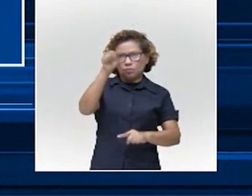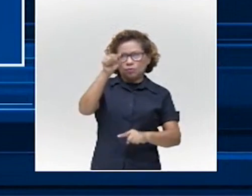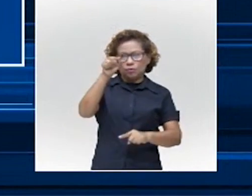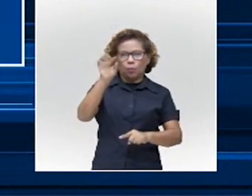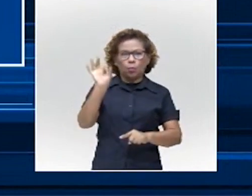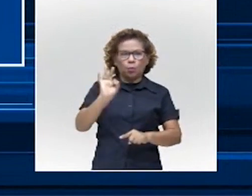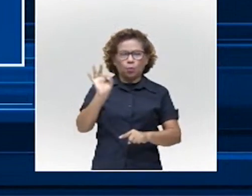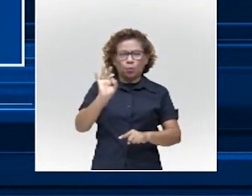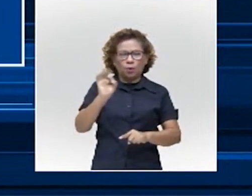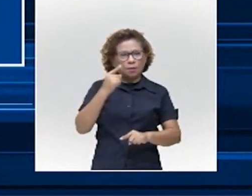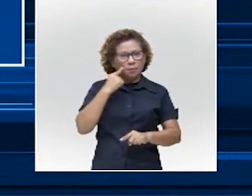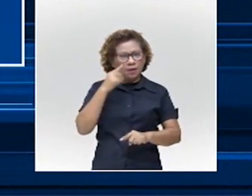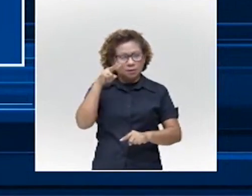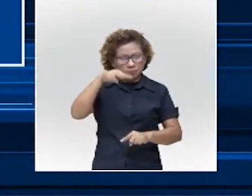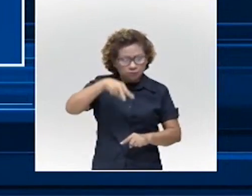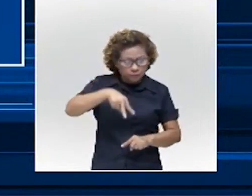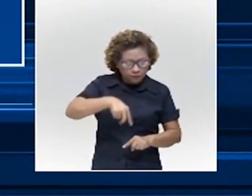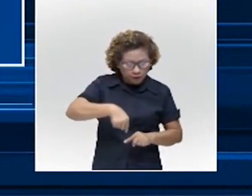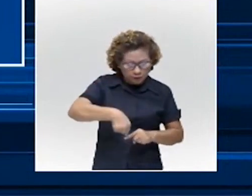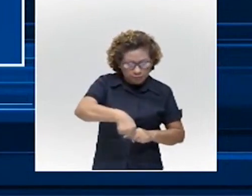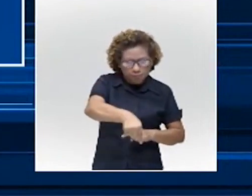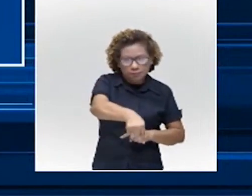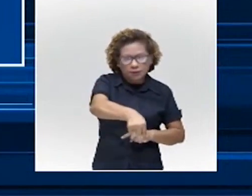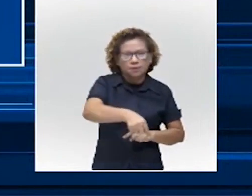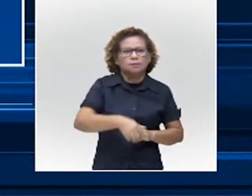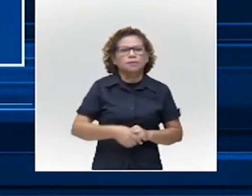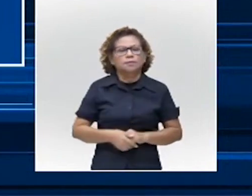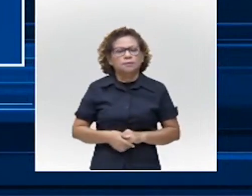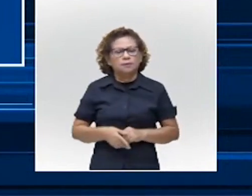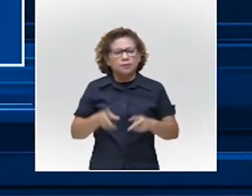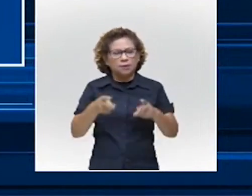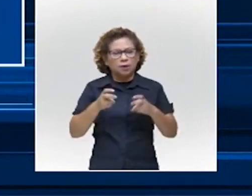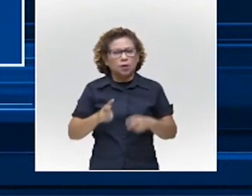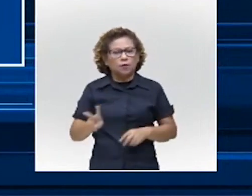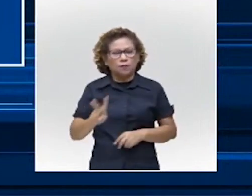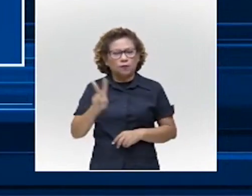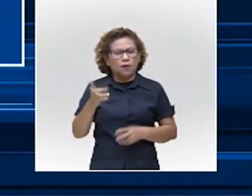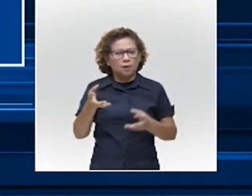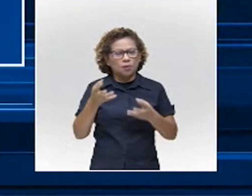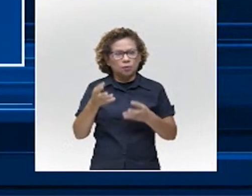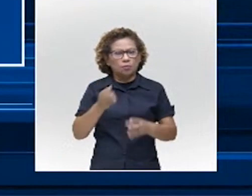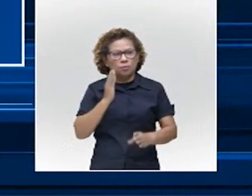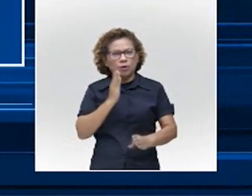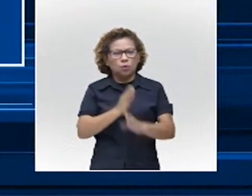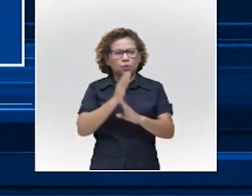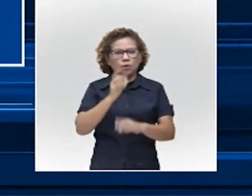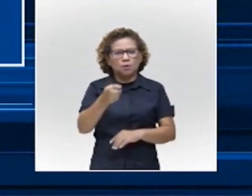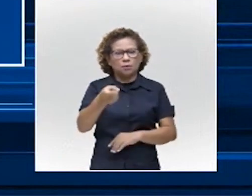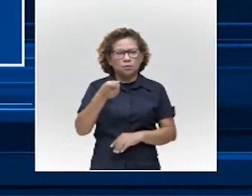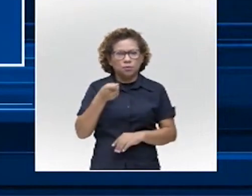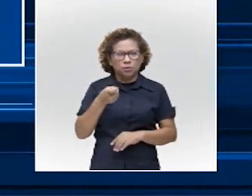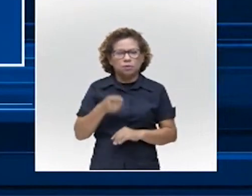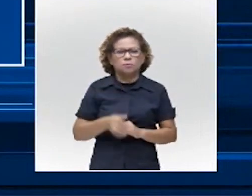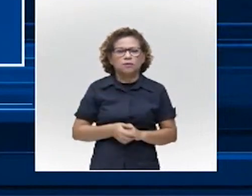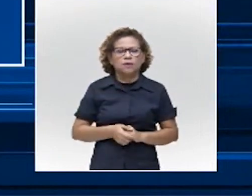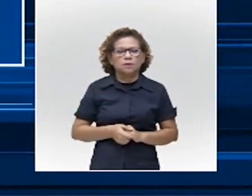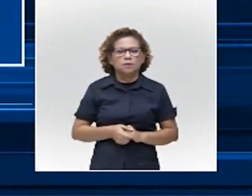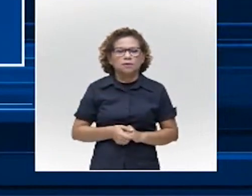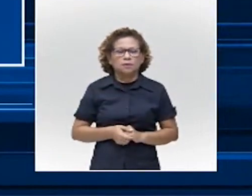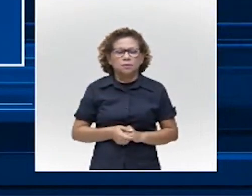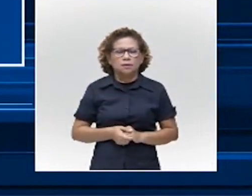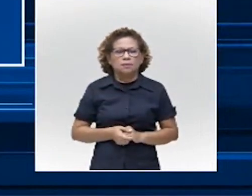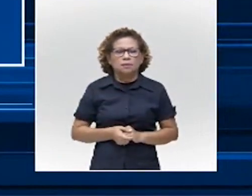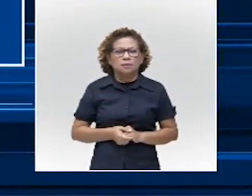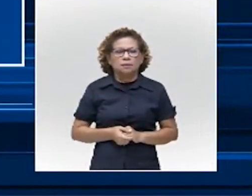para calcularmos ou determinarmos o valor do x. Quando a gente pega esse x, que é a altura do